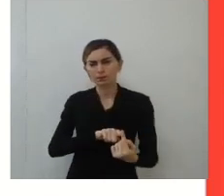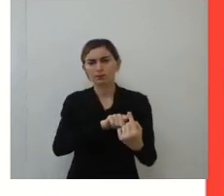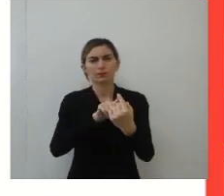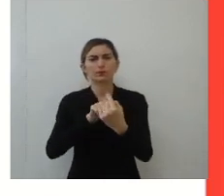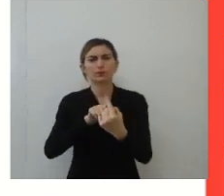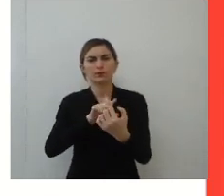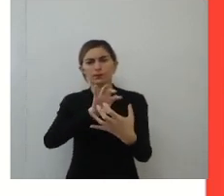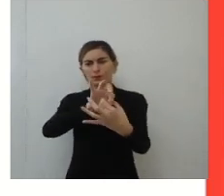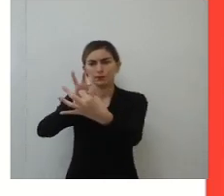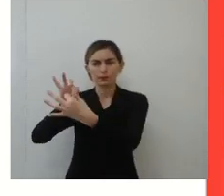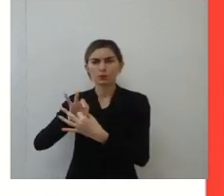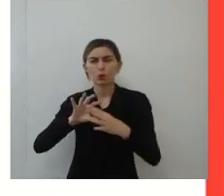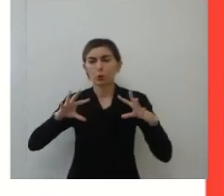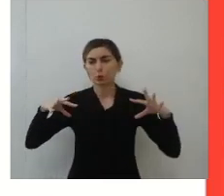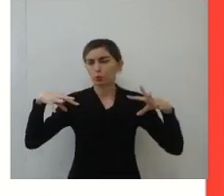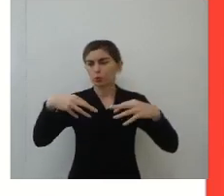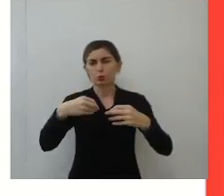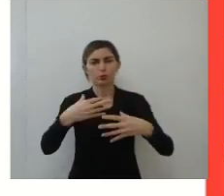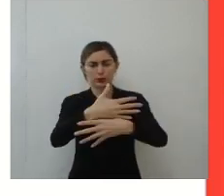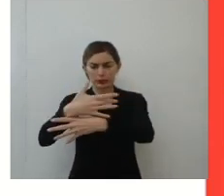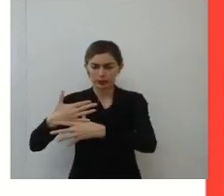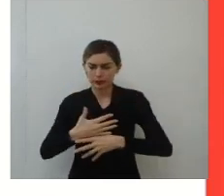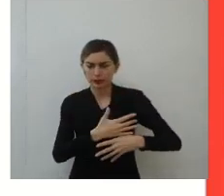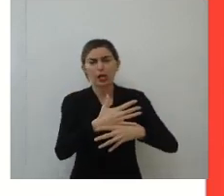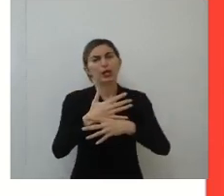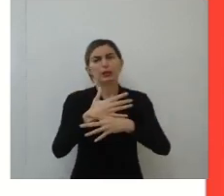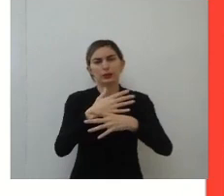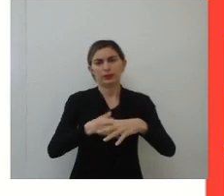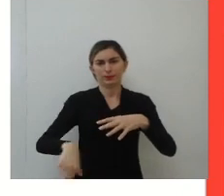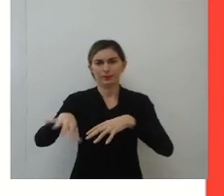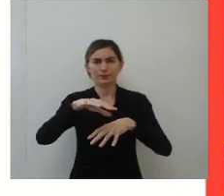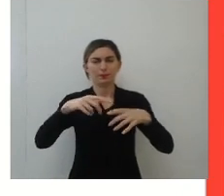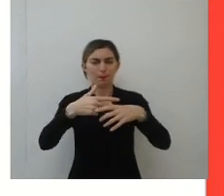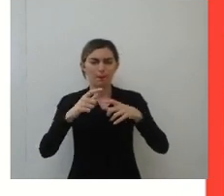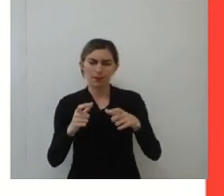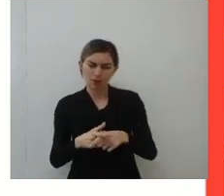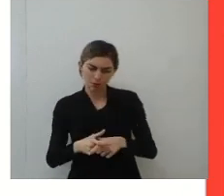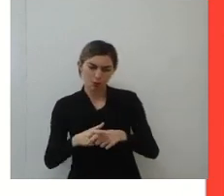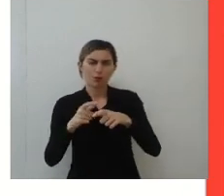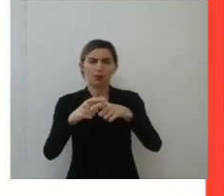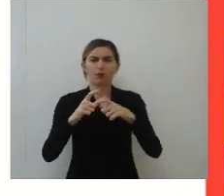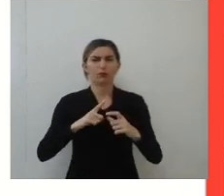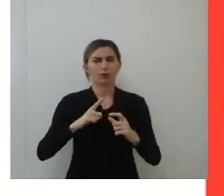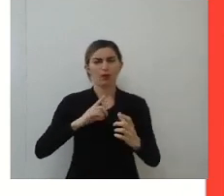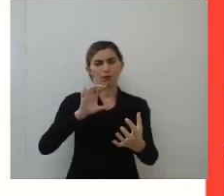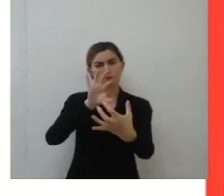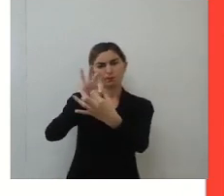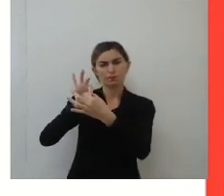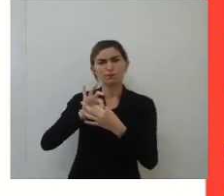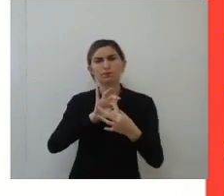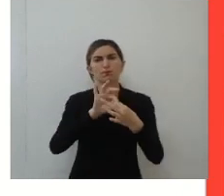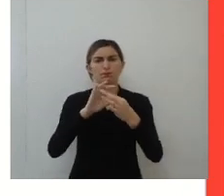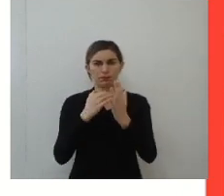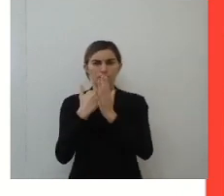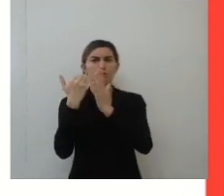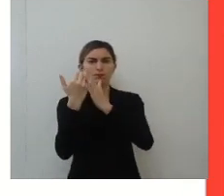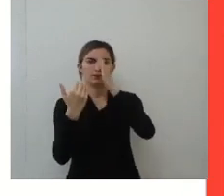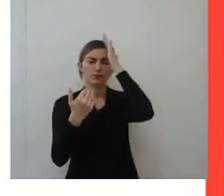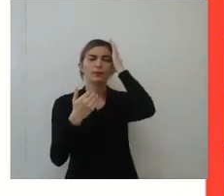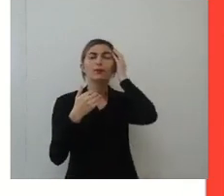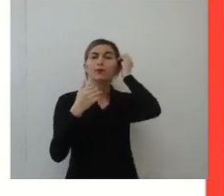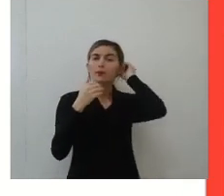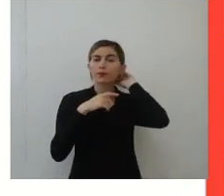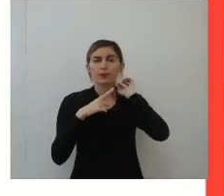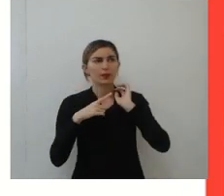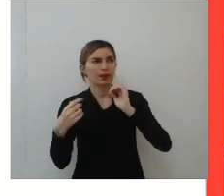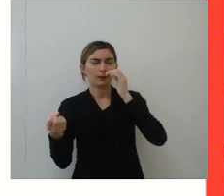ligada a todas as cidades que compõem substratos menores. Ela tem um poder de ligação muito maior. E aí a gente tem